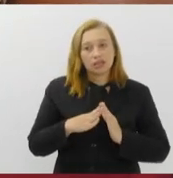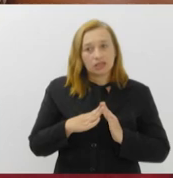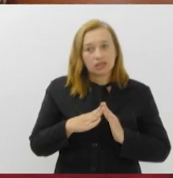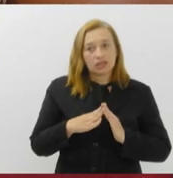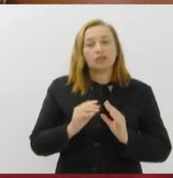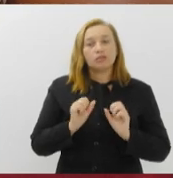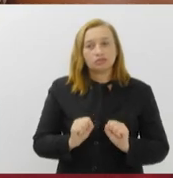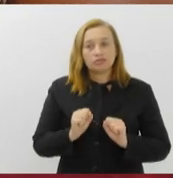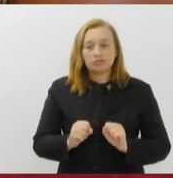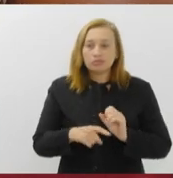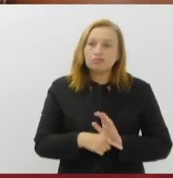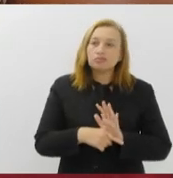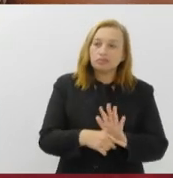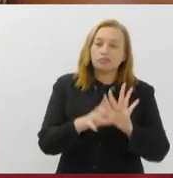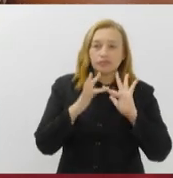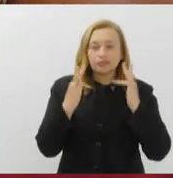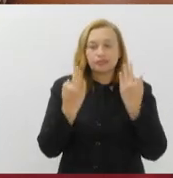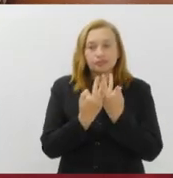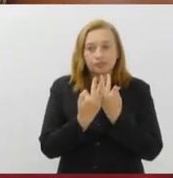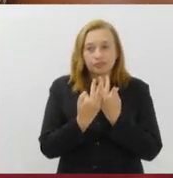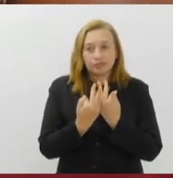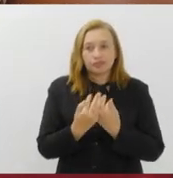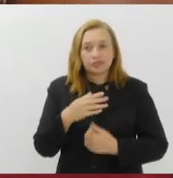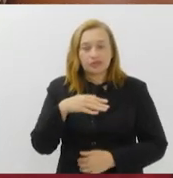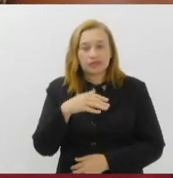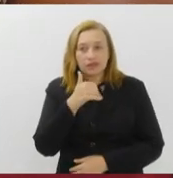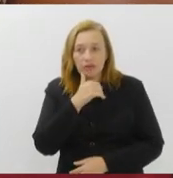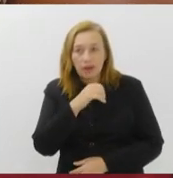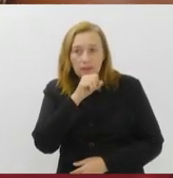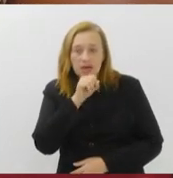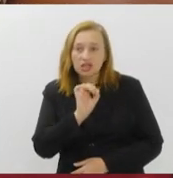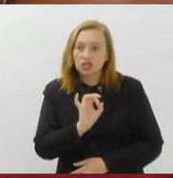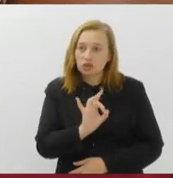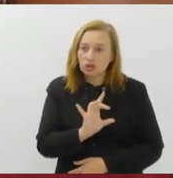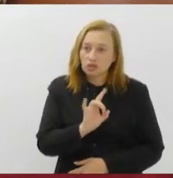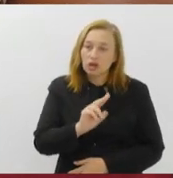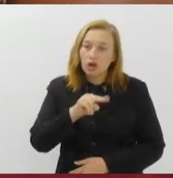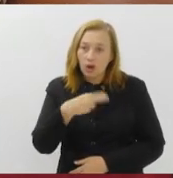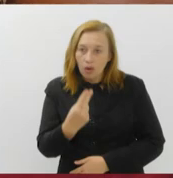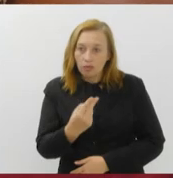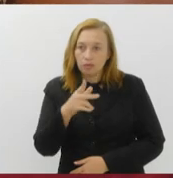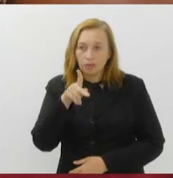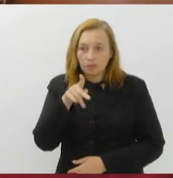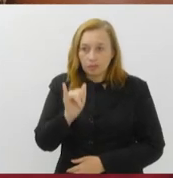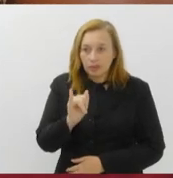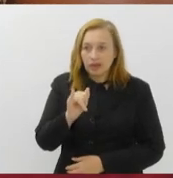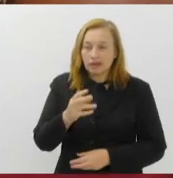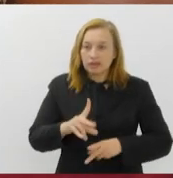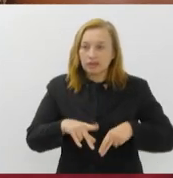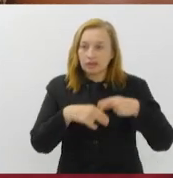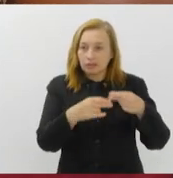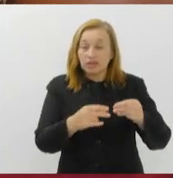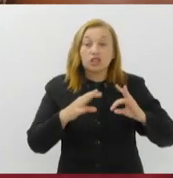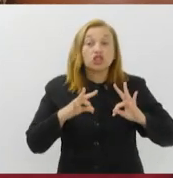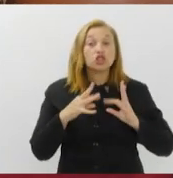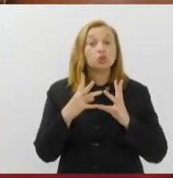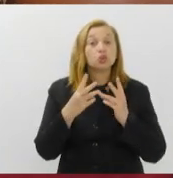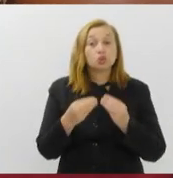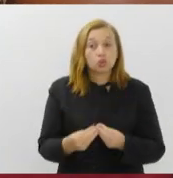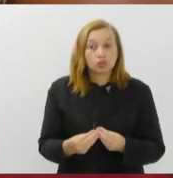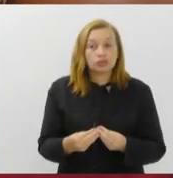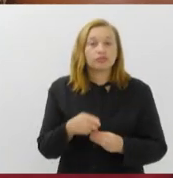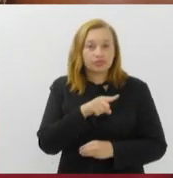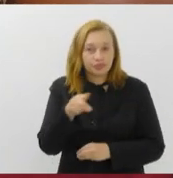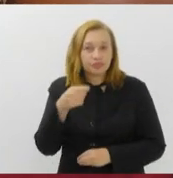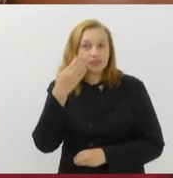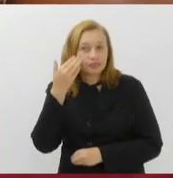poder sustentar seus filhos, ser a mãe solo, ser o pai, né? De estar presente em tudo. Que vocês